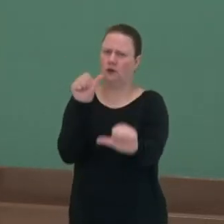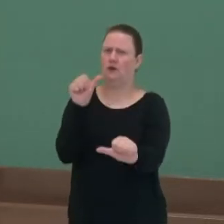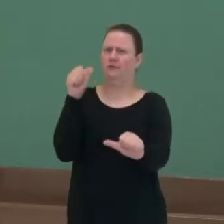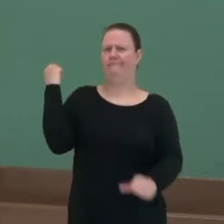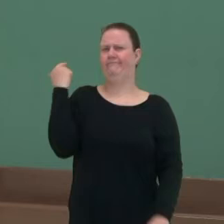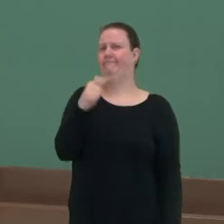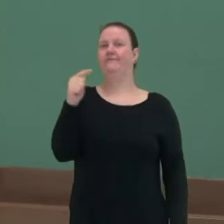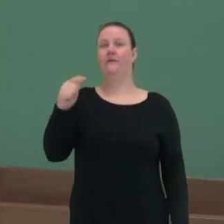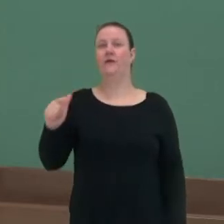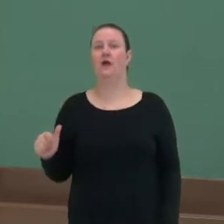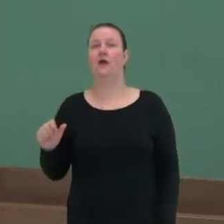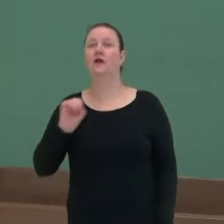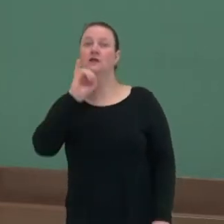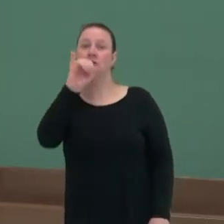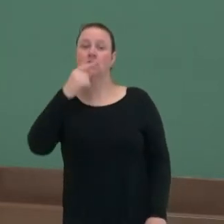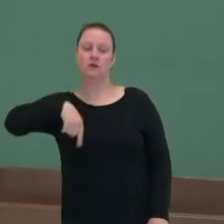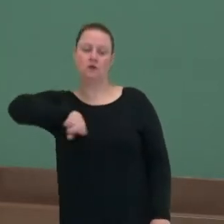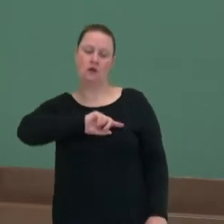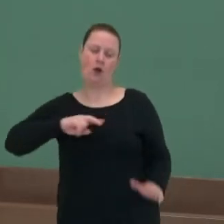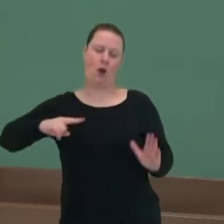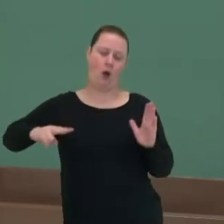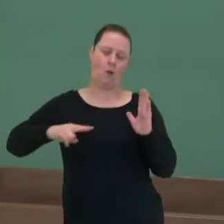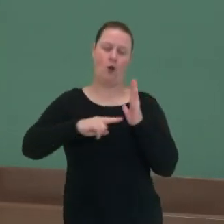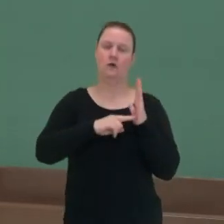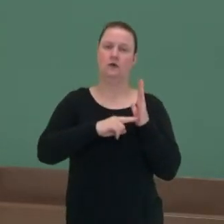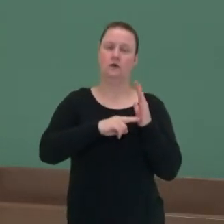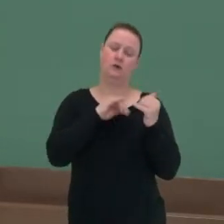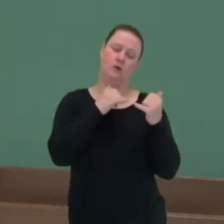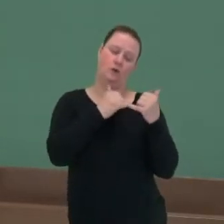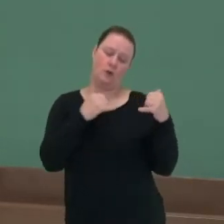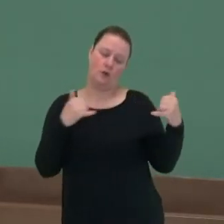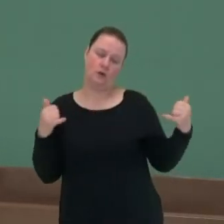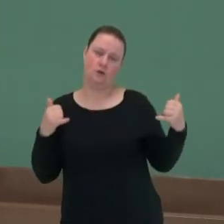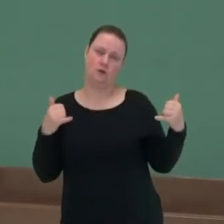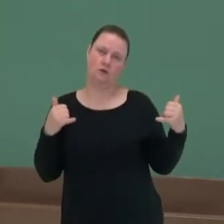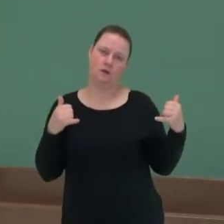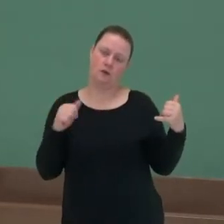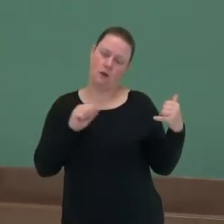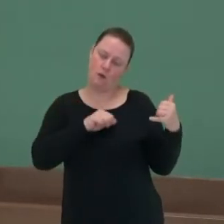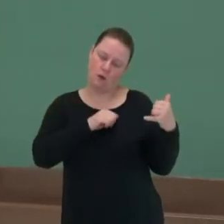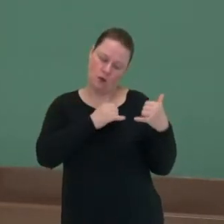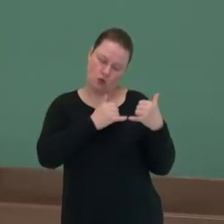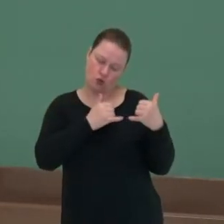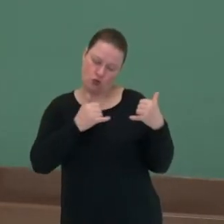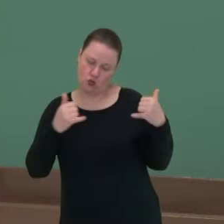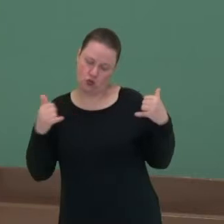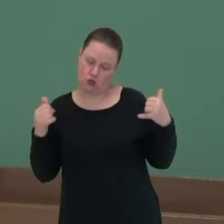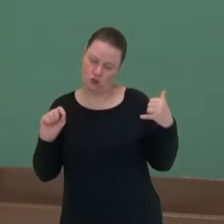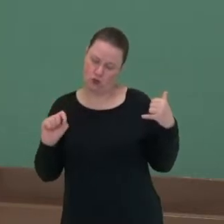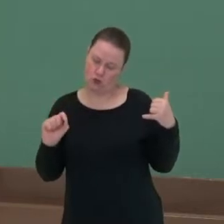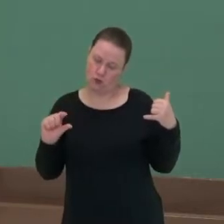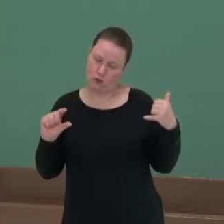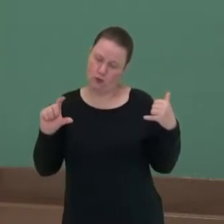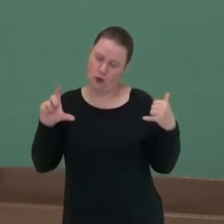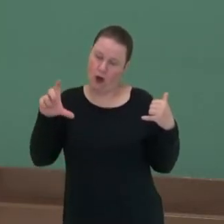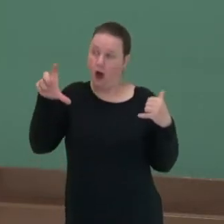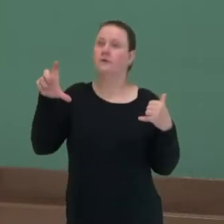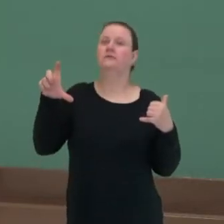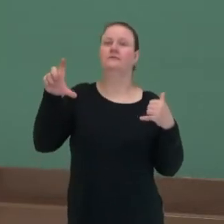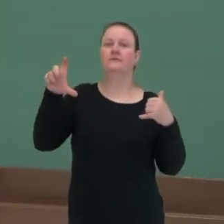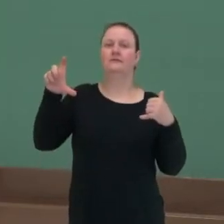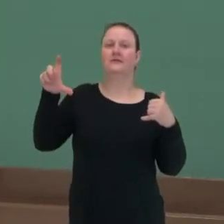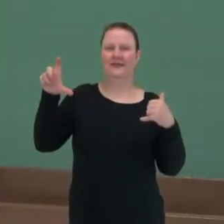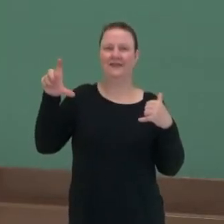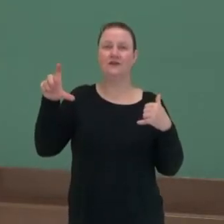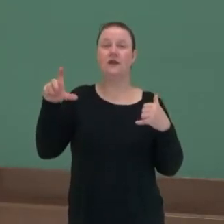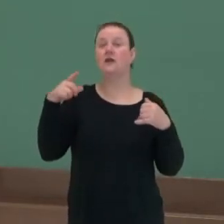ligamos um dispositivo na tomada, essa energia elétrica vai percorrer esse fio até carregar o dispositivo. Então, é uma situação